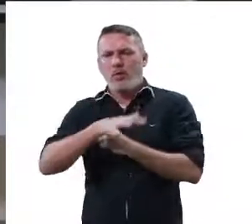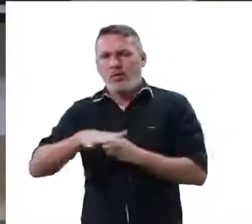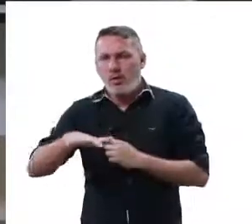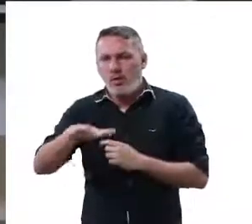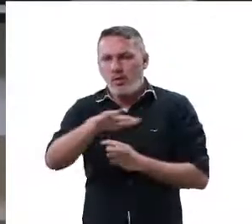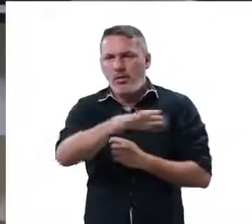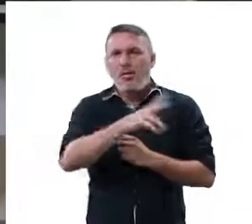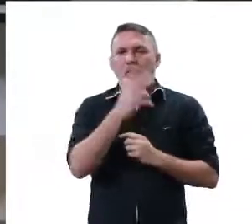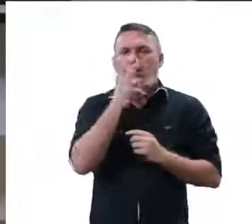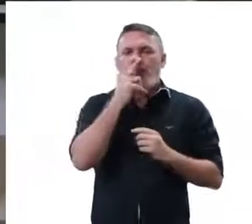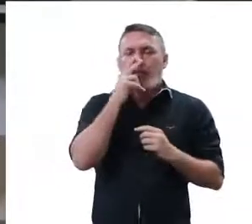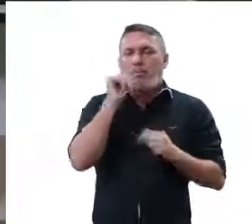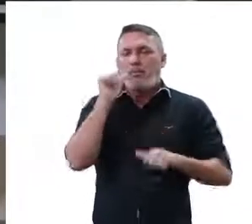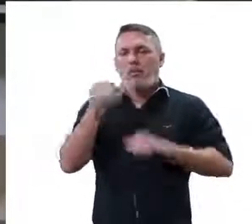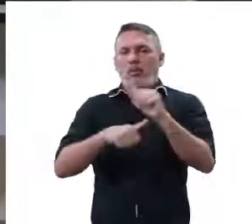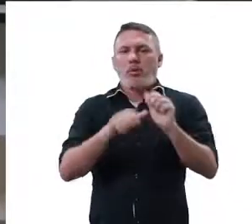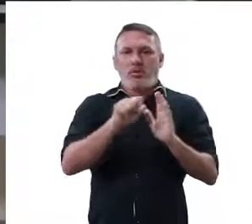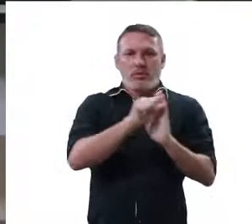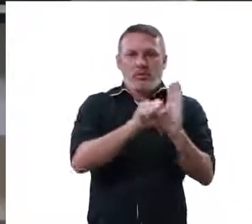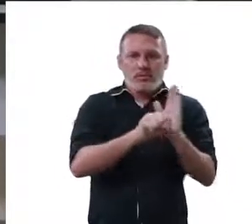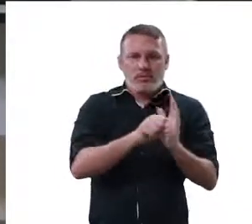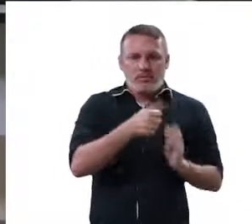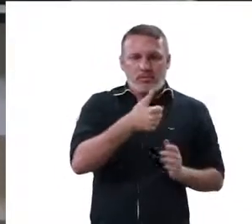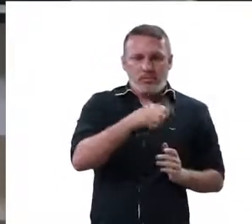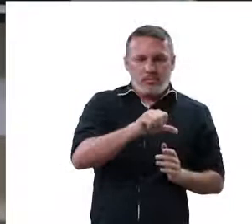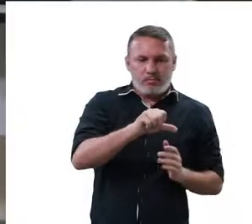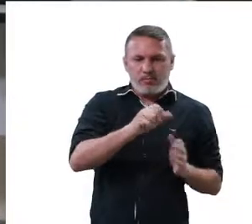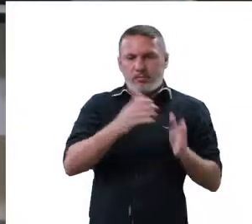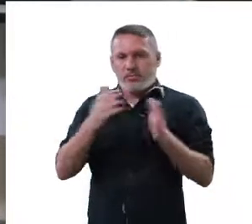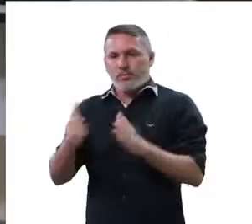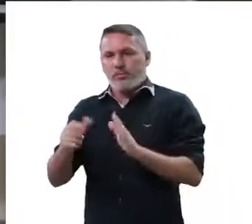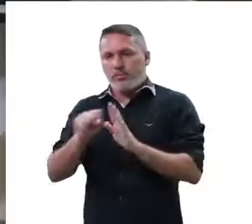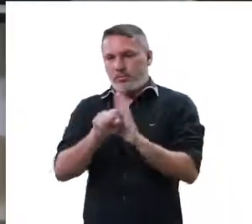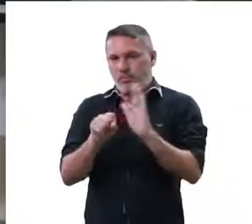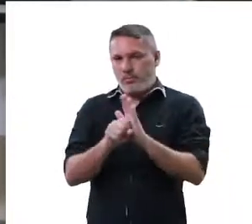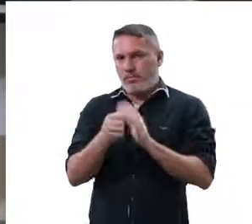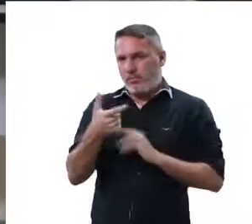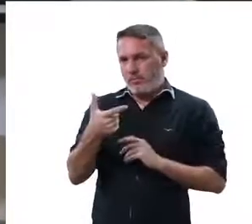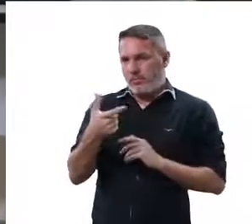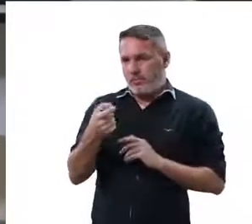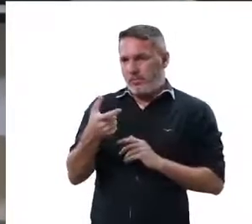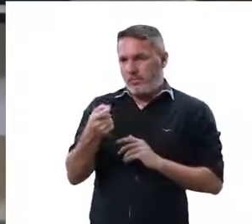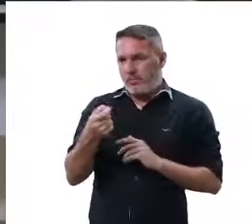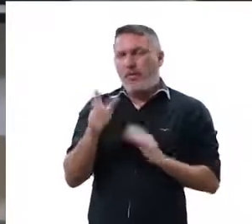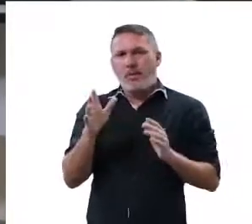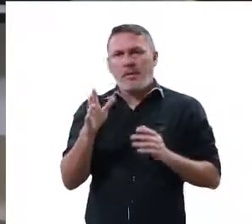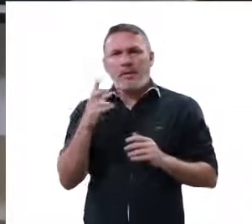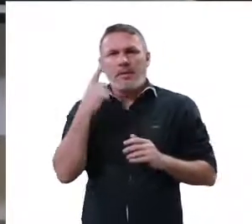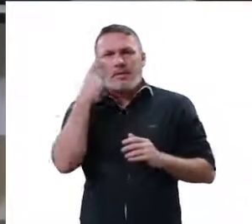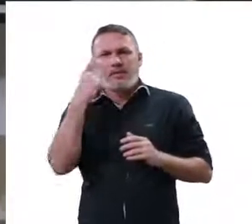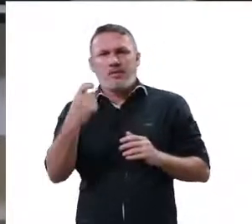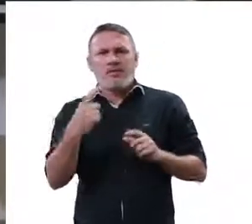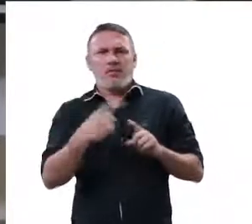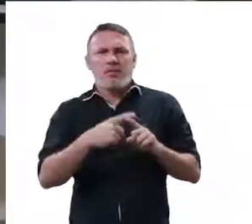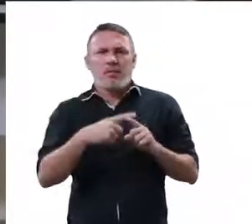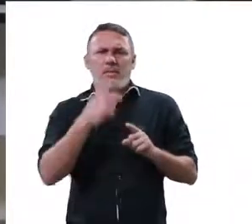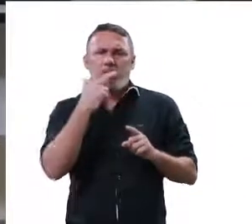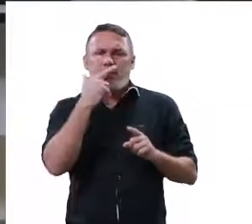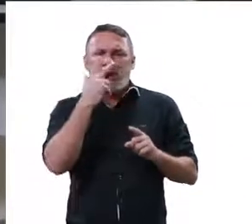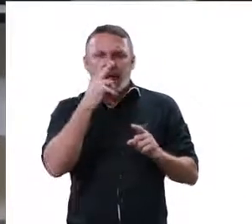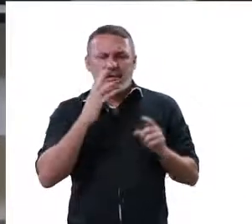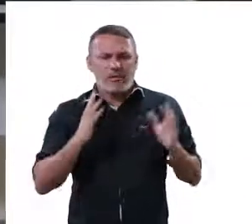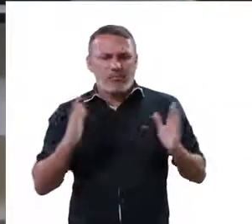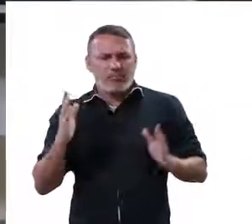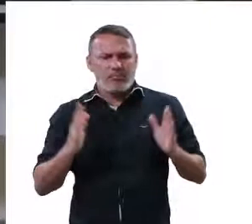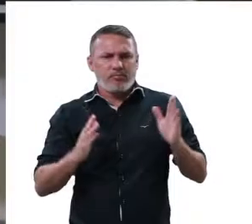essa sociedade ali na virada do século XIX para o século XX. E é interessante, né, que parece, embora assim, o espaço de